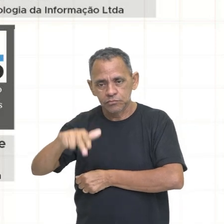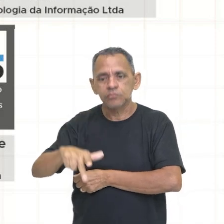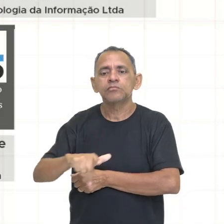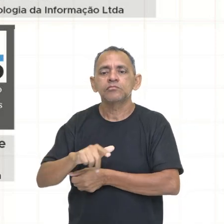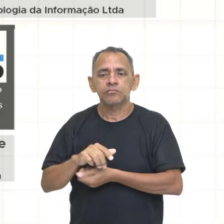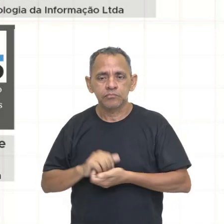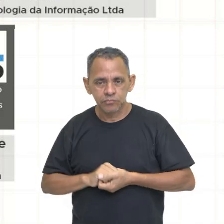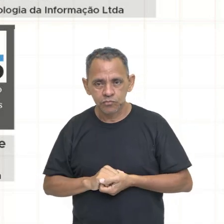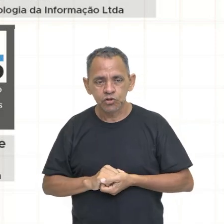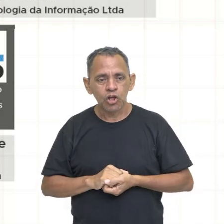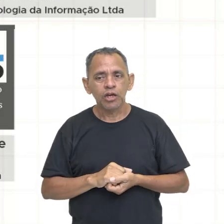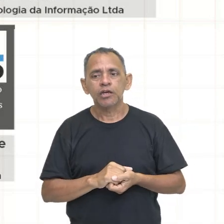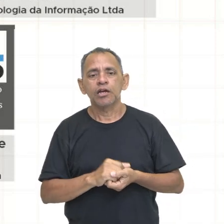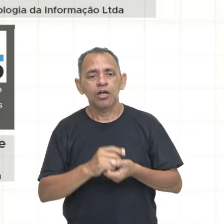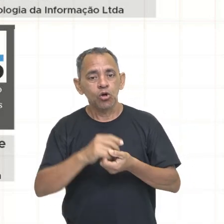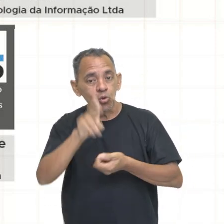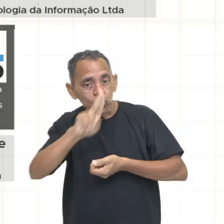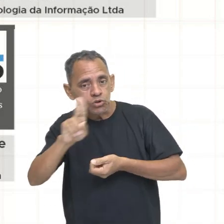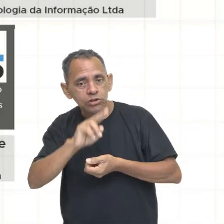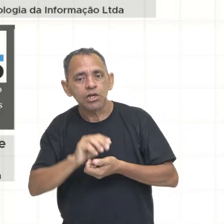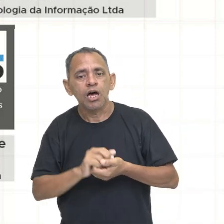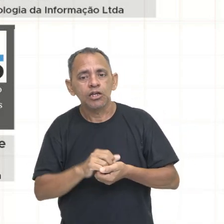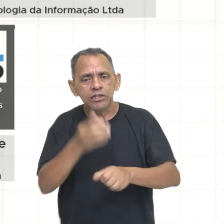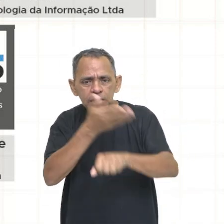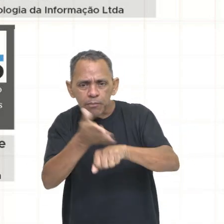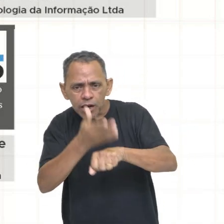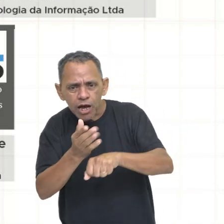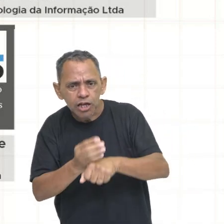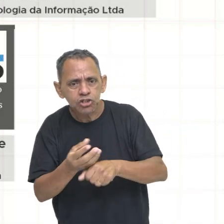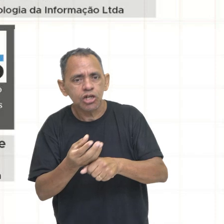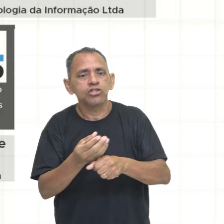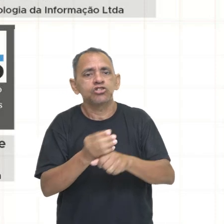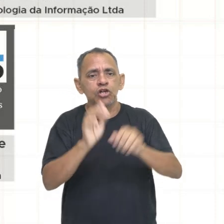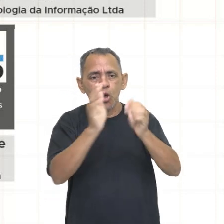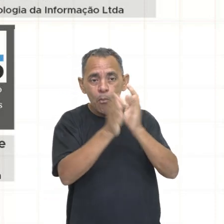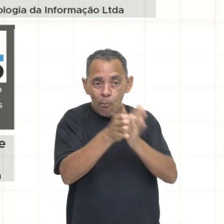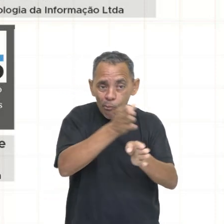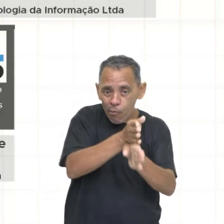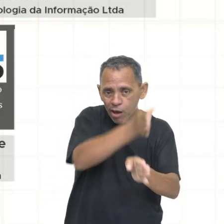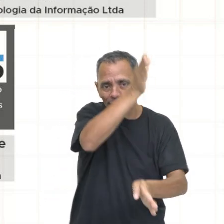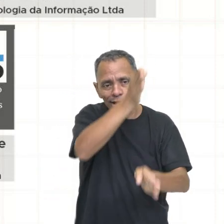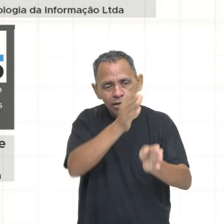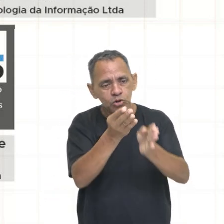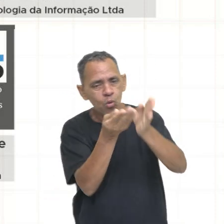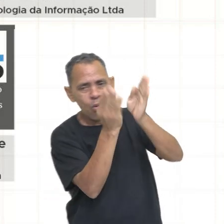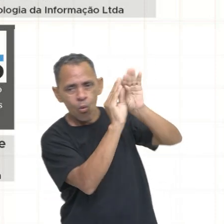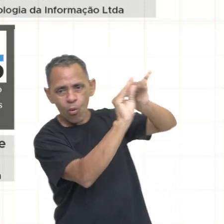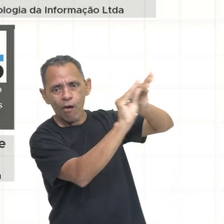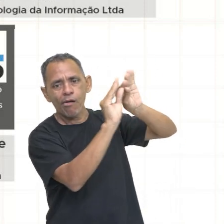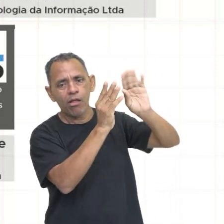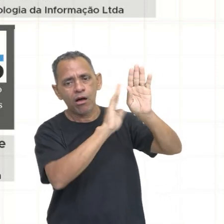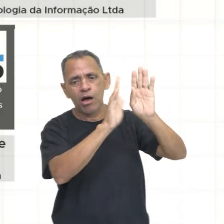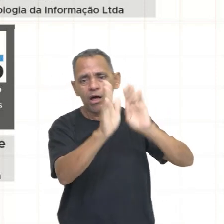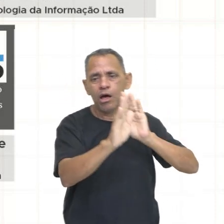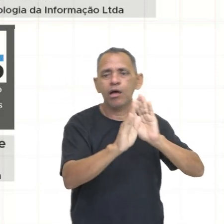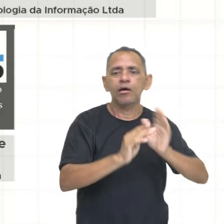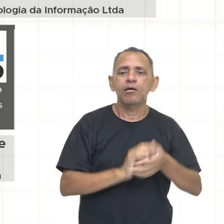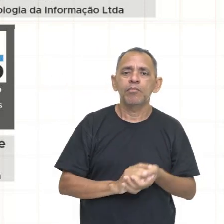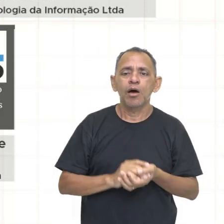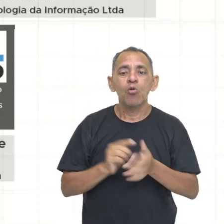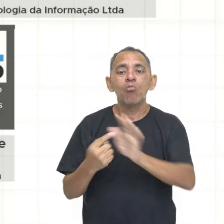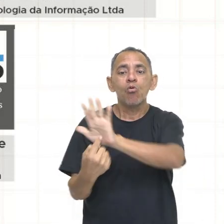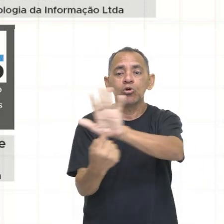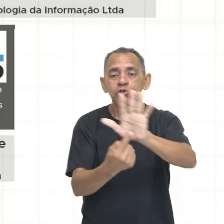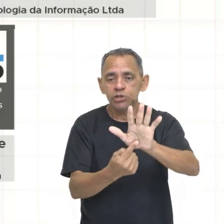E era repetido durante muito tempo. Qual era o objetivo nesse caso, né? Era justamente